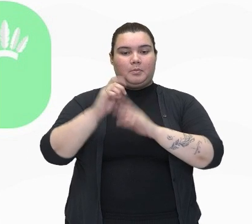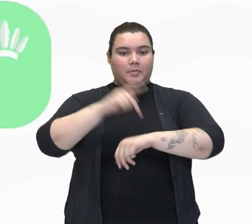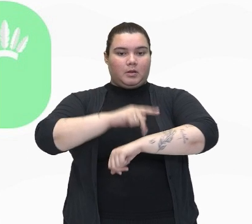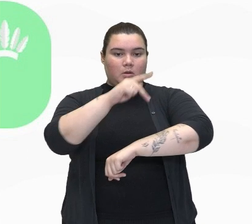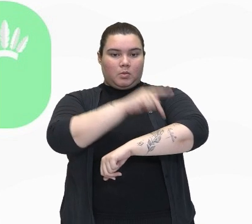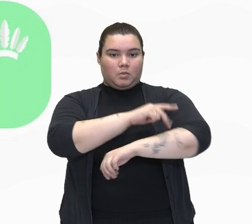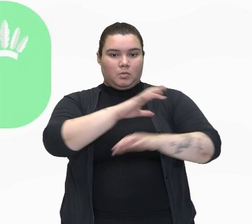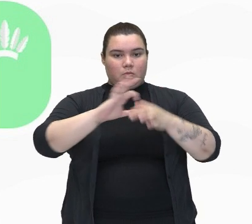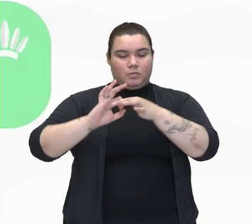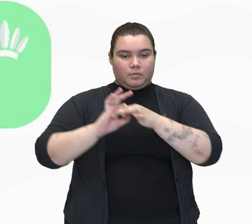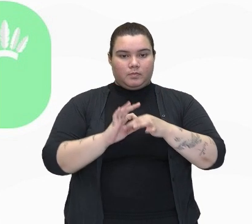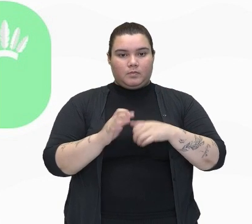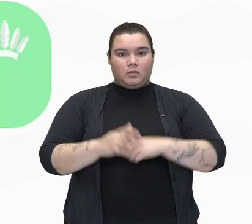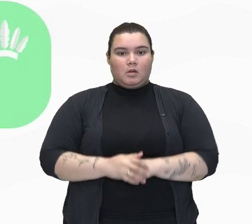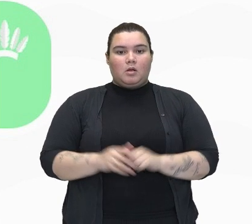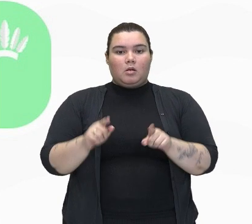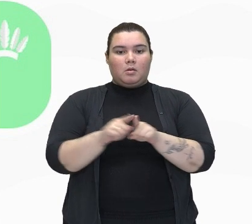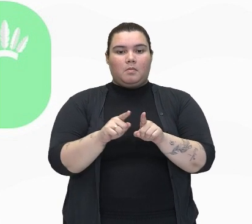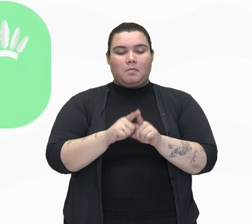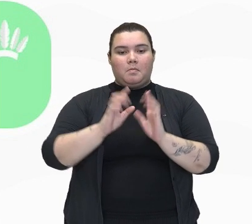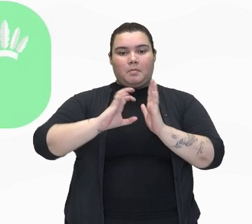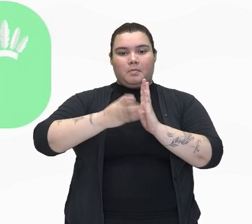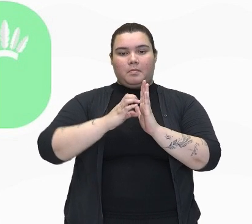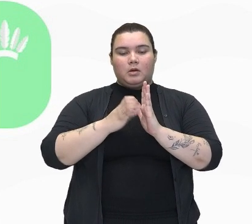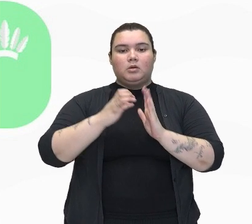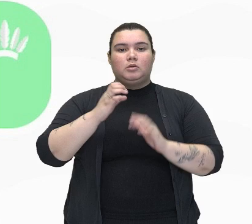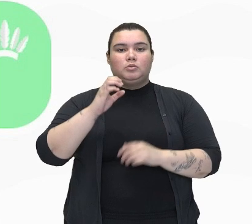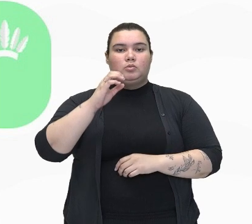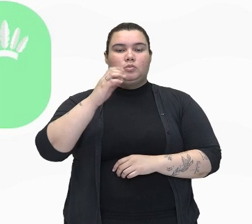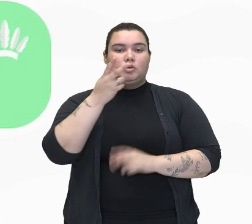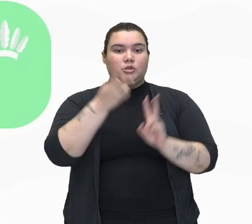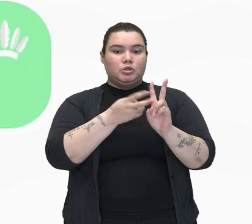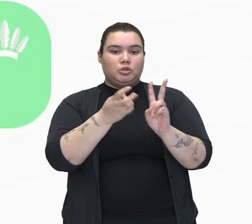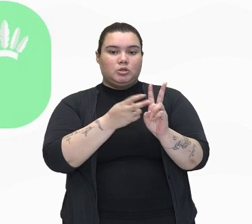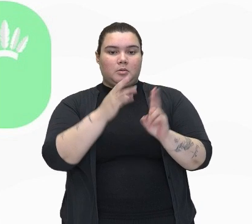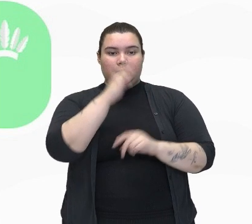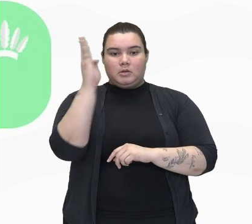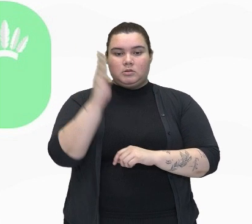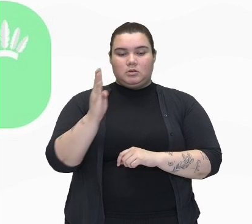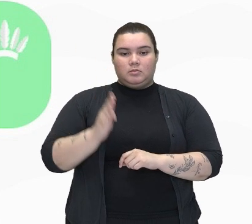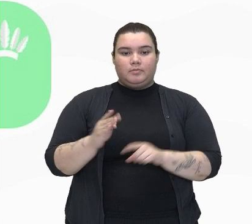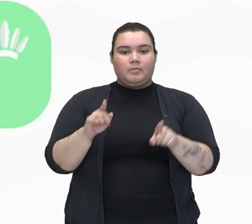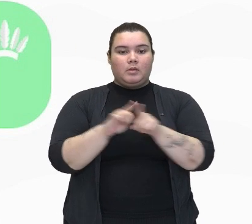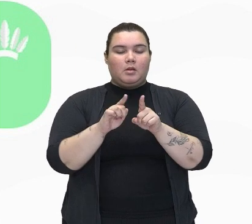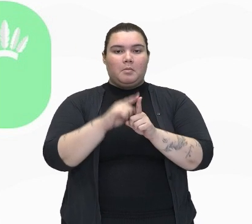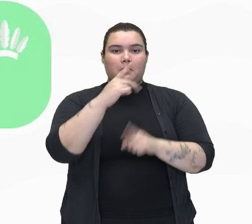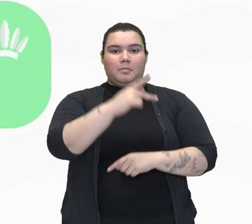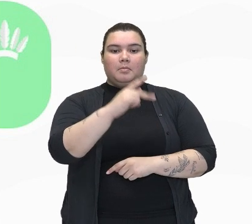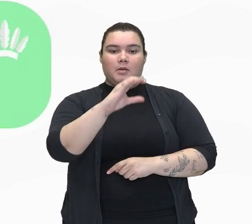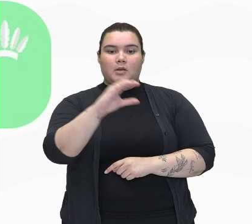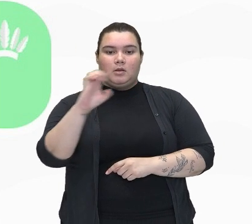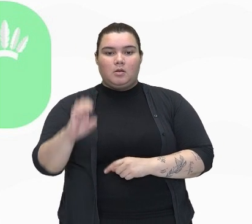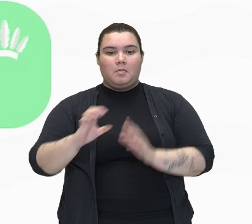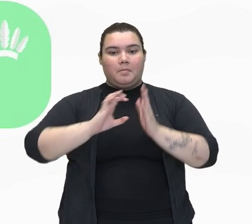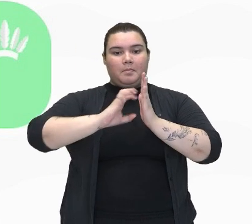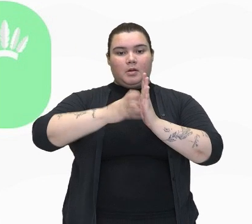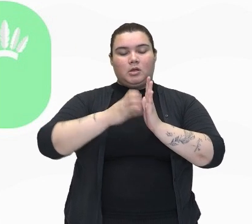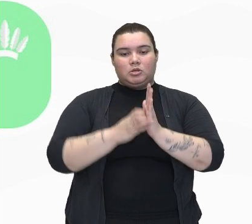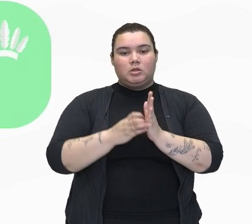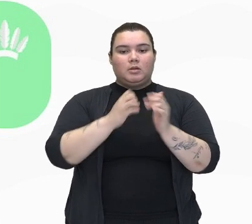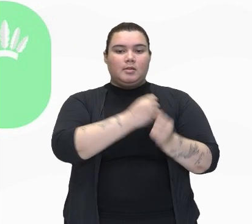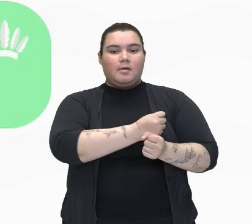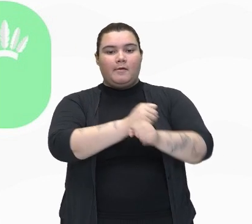o PIB, Partido dos Indígenas Brasileiros. Temos também aí o PCE, Partido da